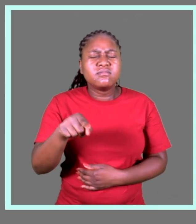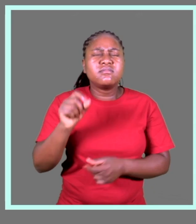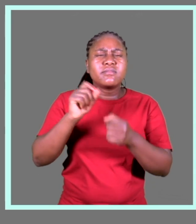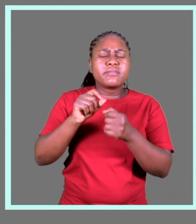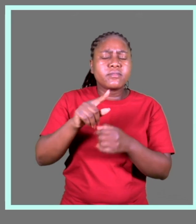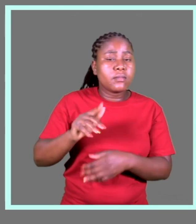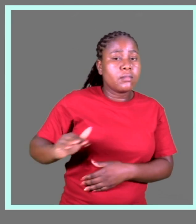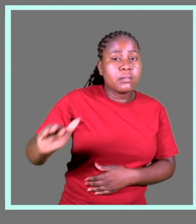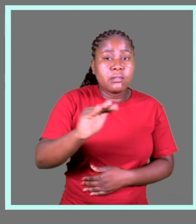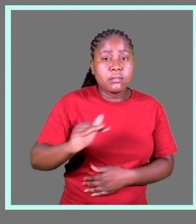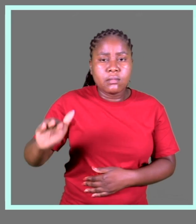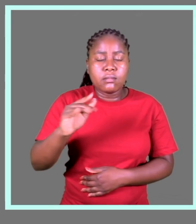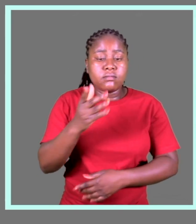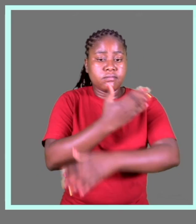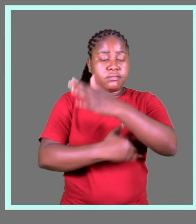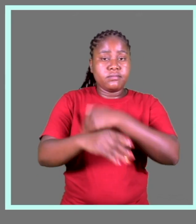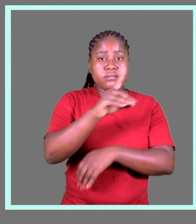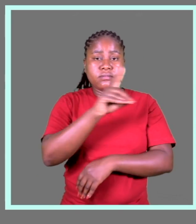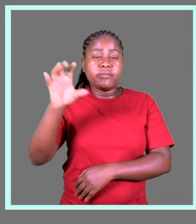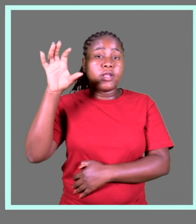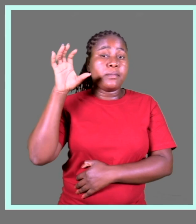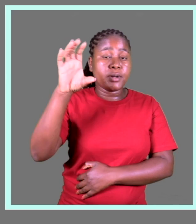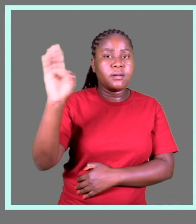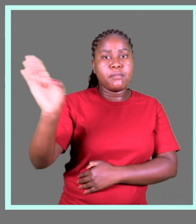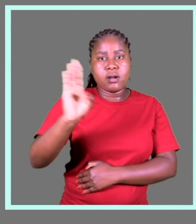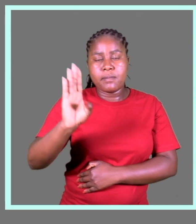Kudwani, representante da ADEMO em Sofala.